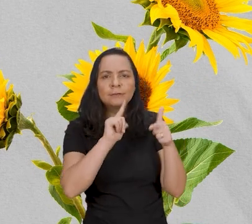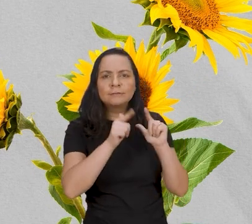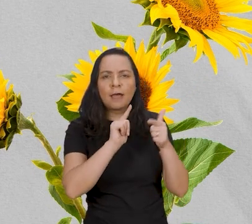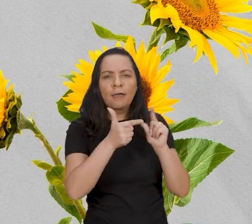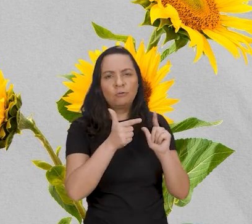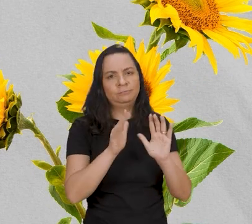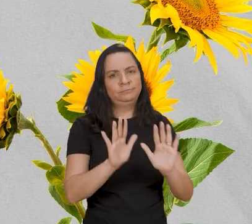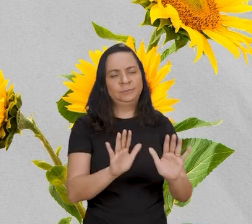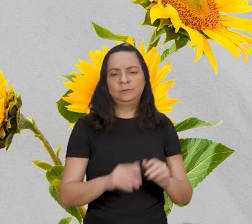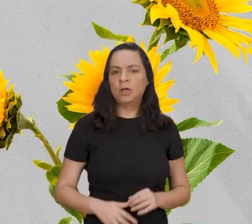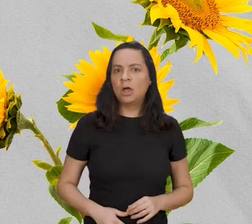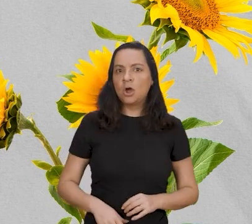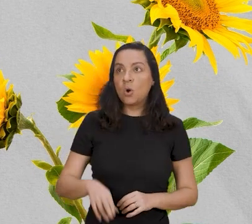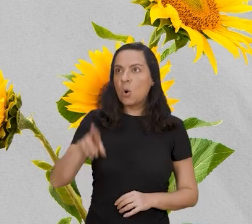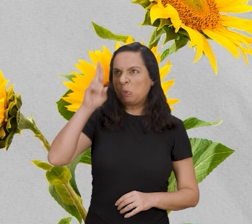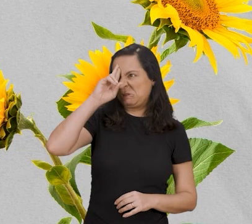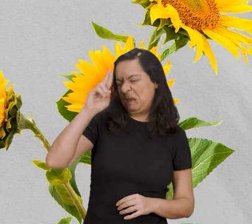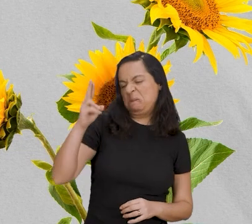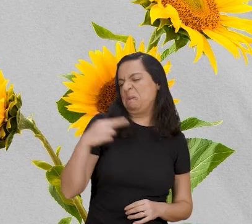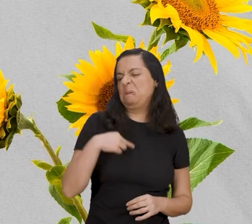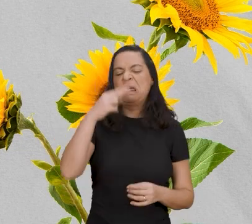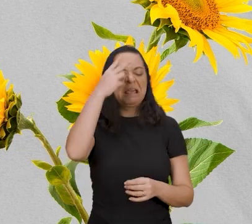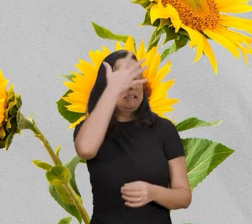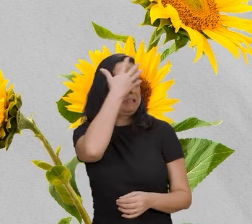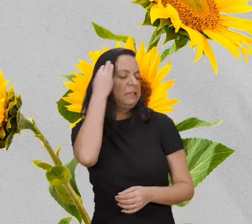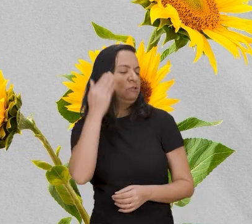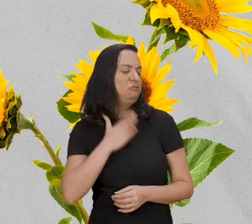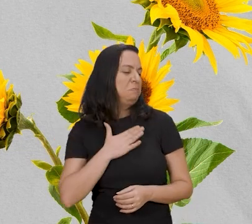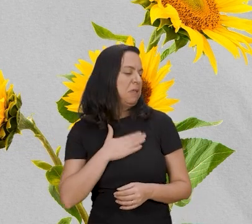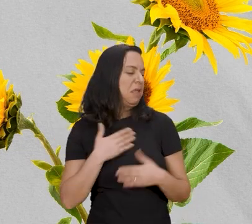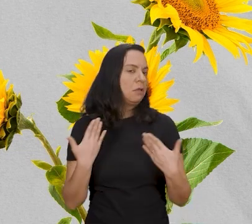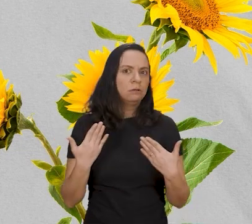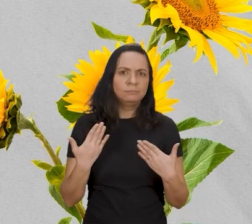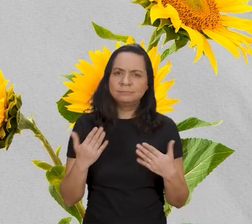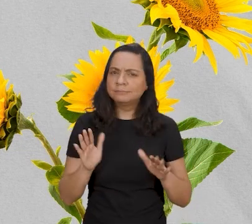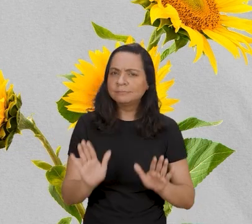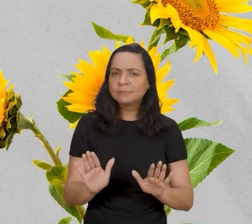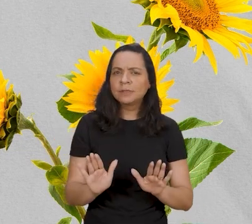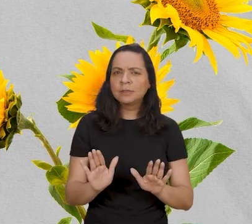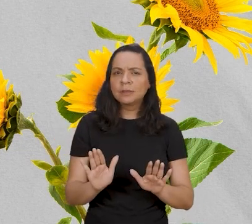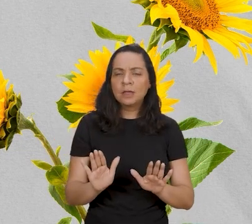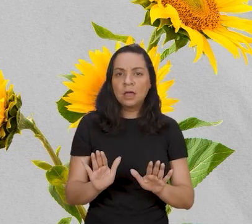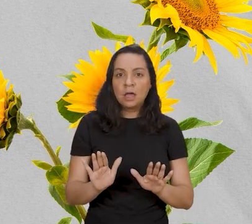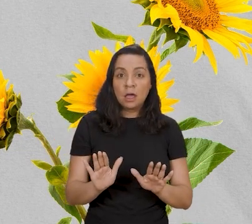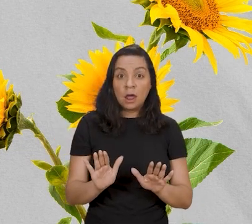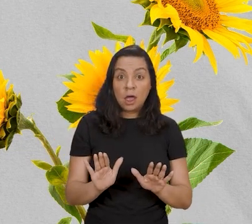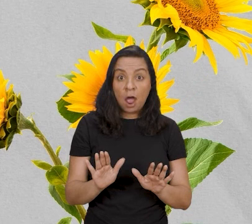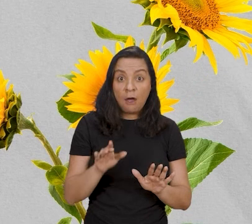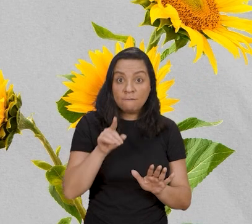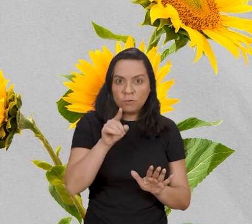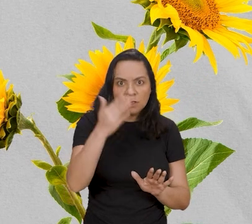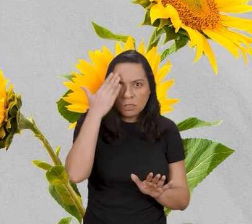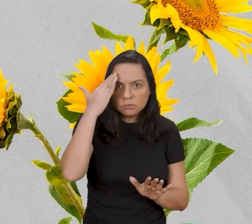O Senhor não se interessa pela minha situação. O meu Deus não considera a minha causa. Ei, será